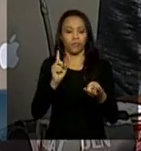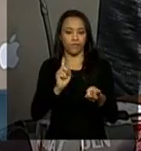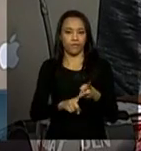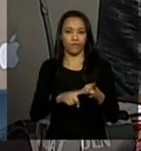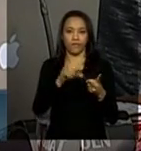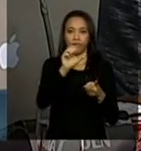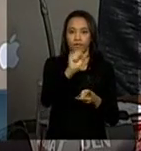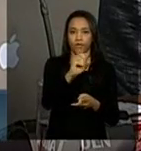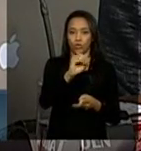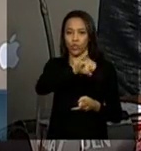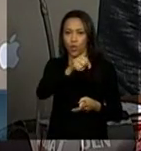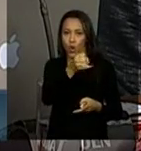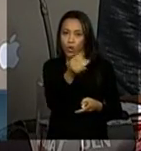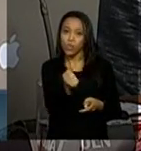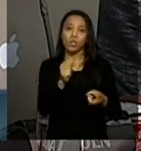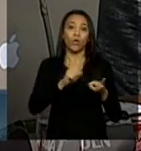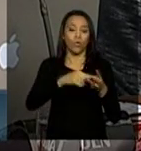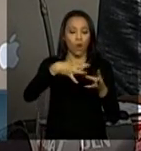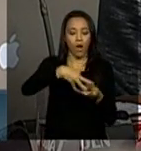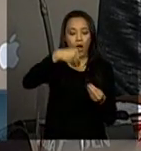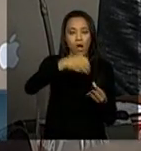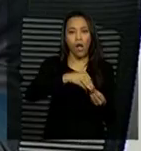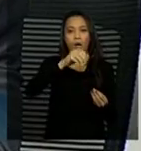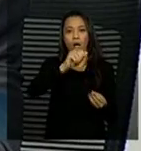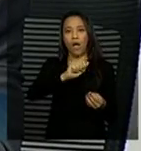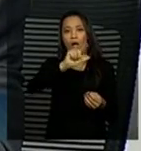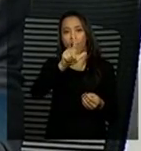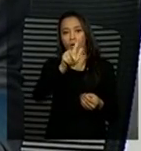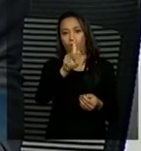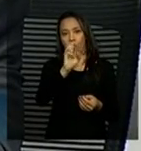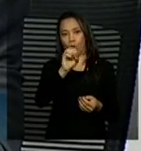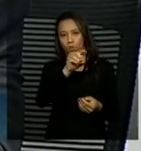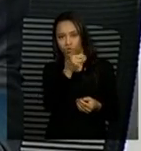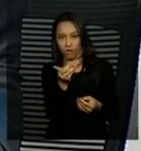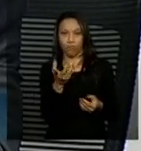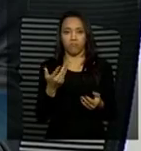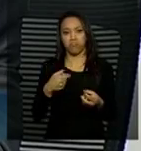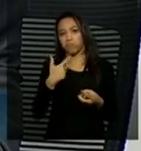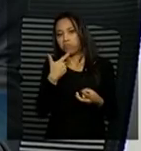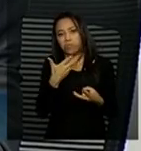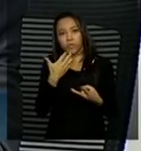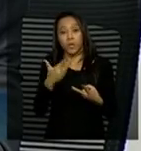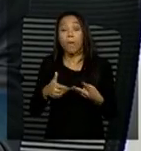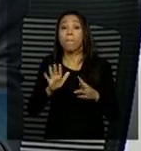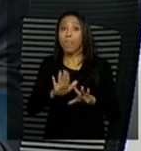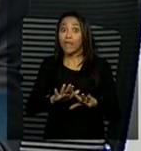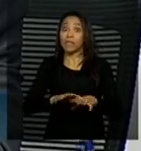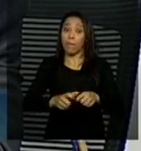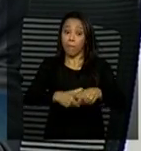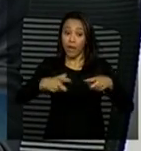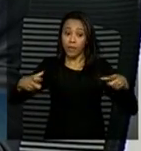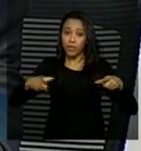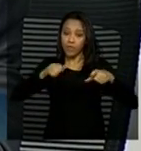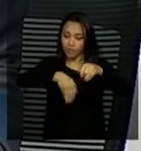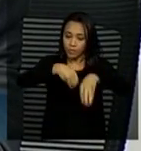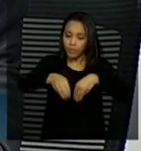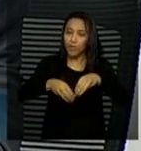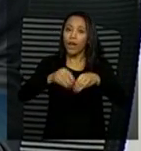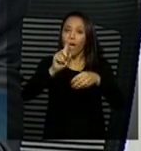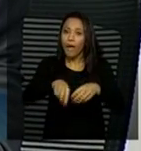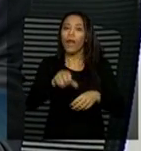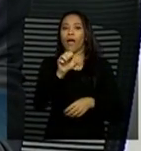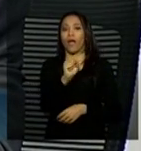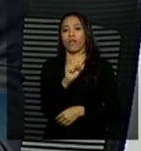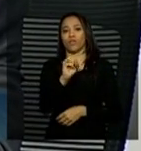algodão. Mas nós sabemos, né, que, muito provavelmente, o cultivo predominante nessa região é o cultivo da